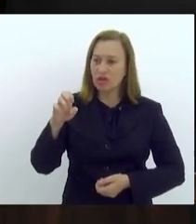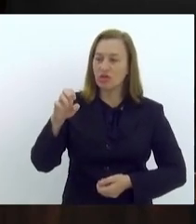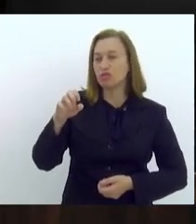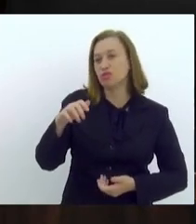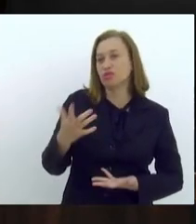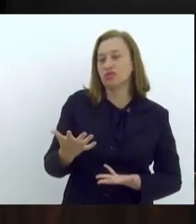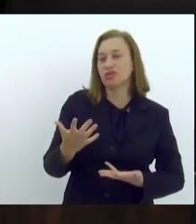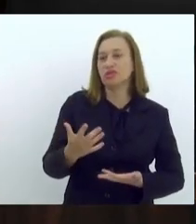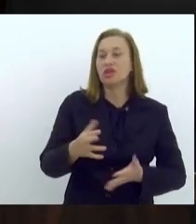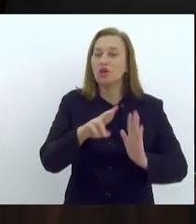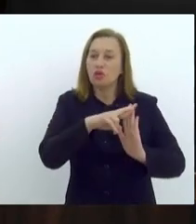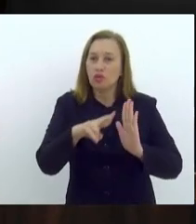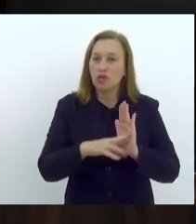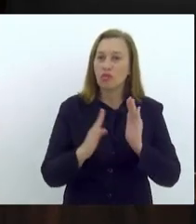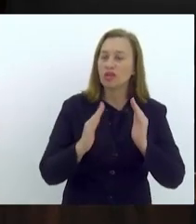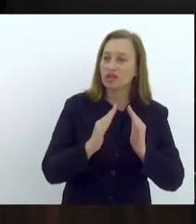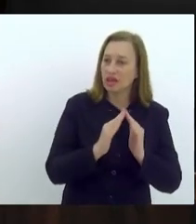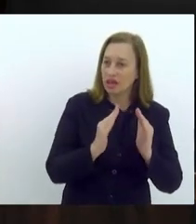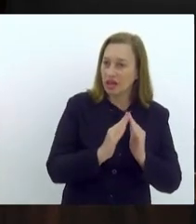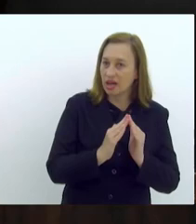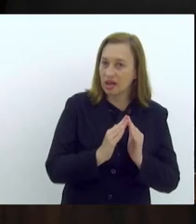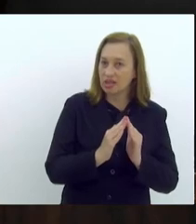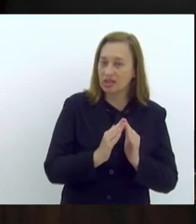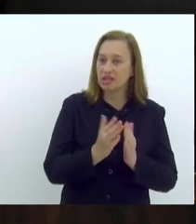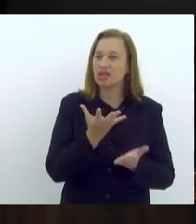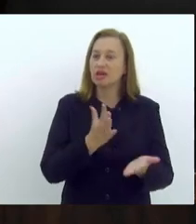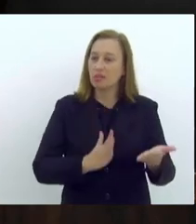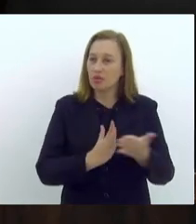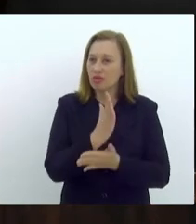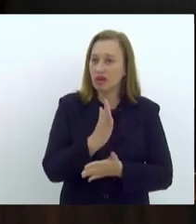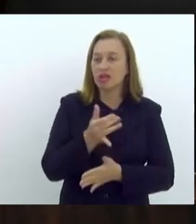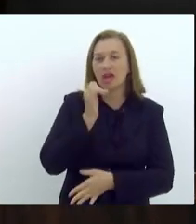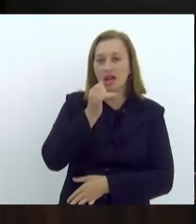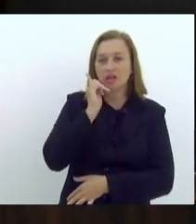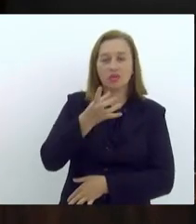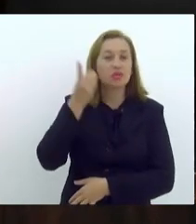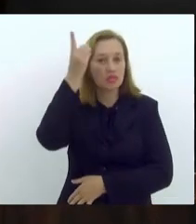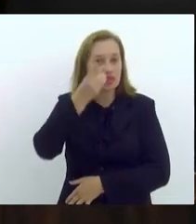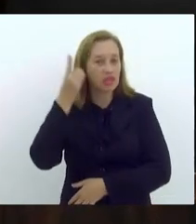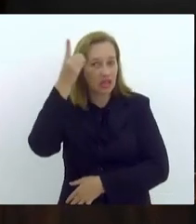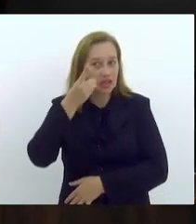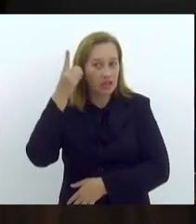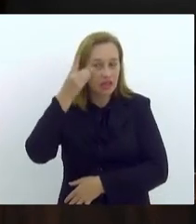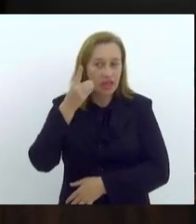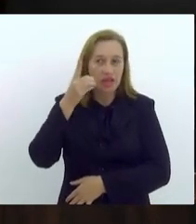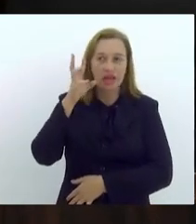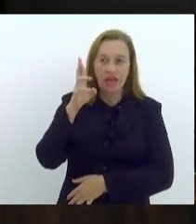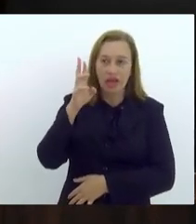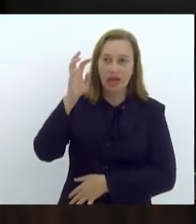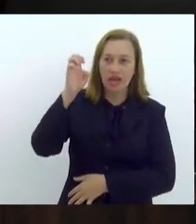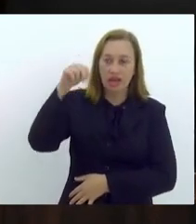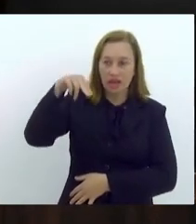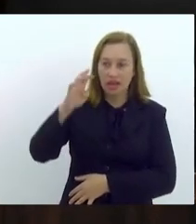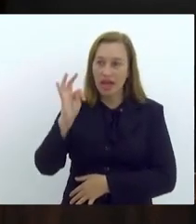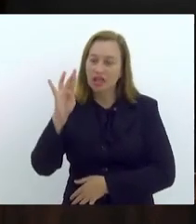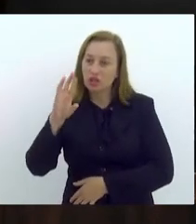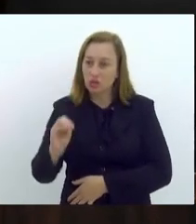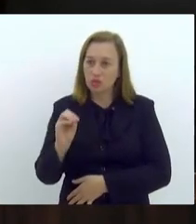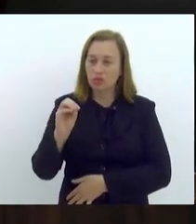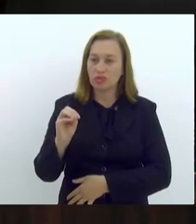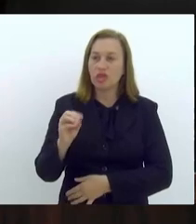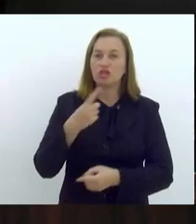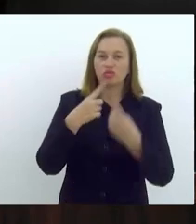Comissão de Normas Internas e Proposições Externas, favorável, relator, deputado Renato Miranda. Em discussão,